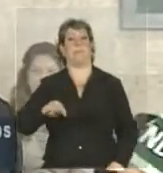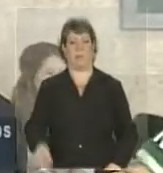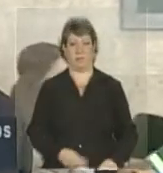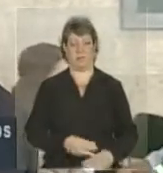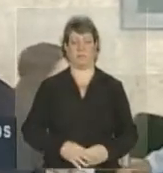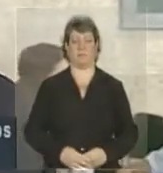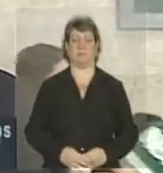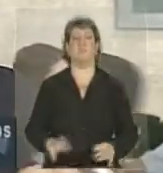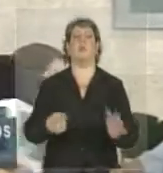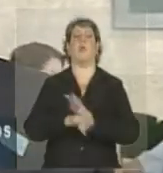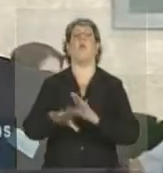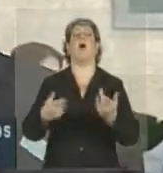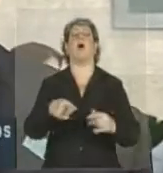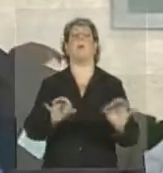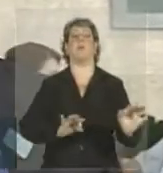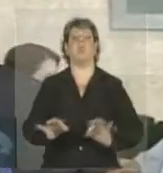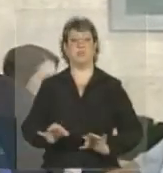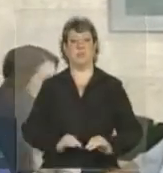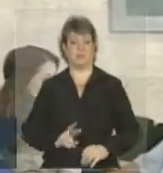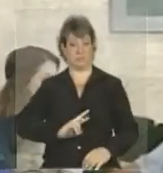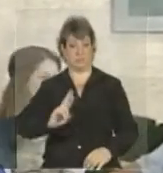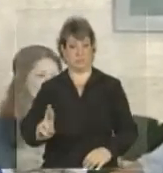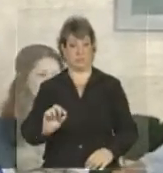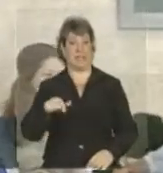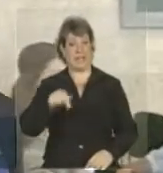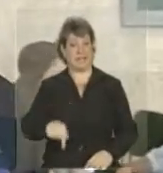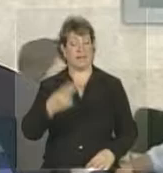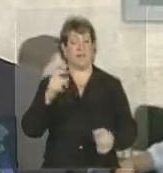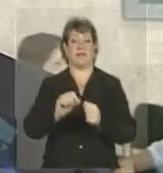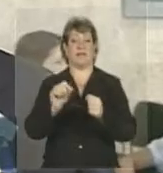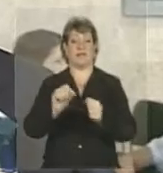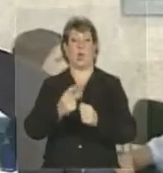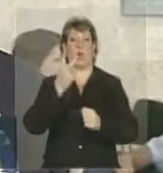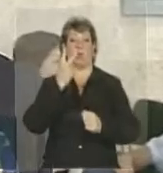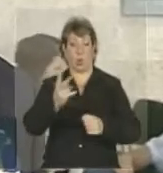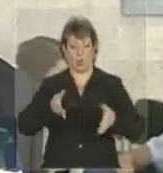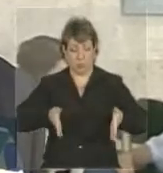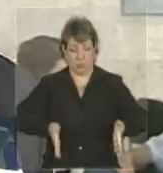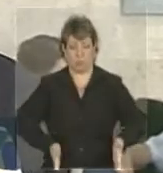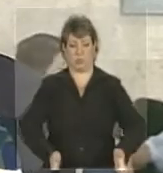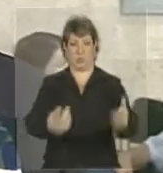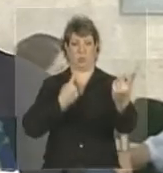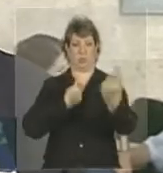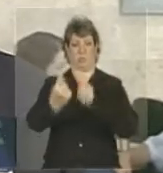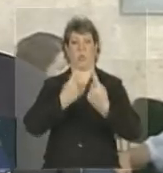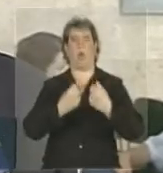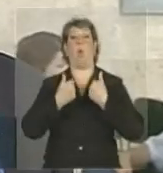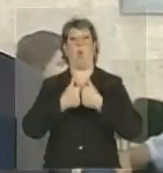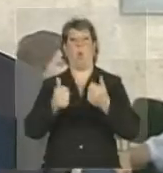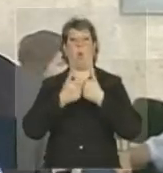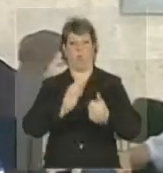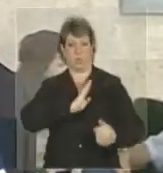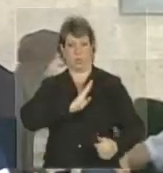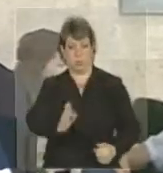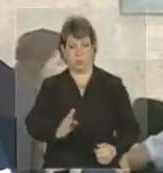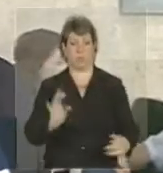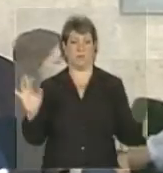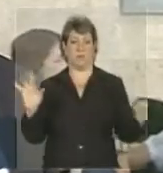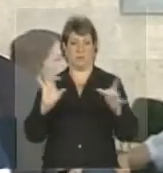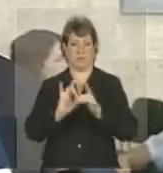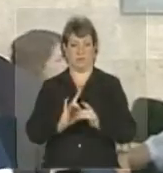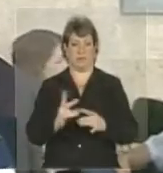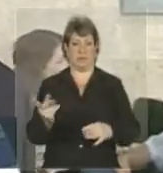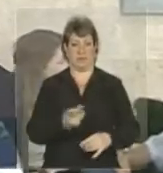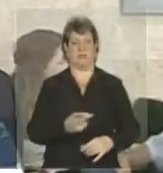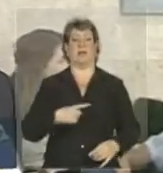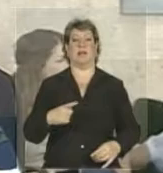qual é esse projeto? O projeto é para a realização de dois corredores de ônibus e uma interligação entre eles, que dá